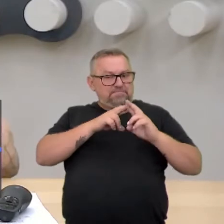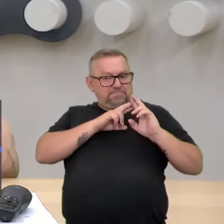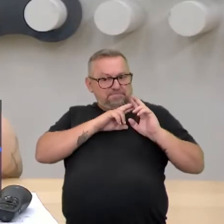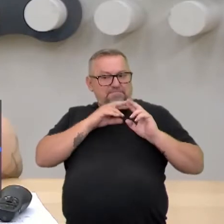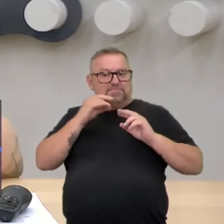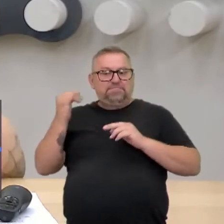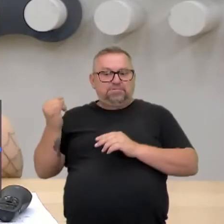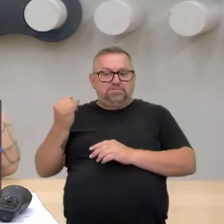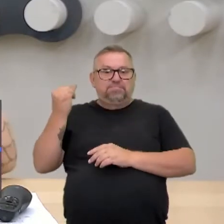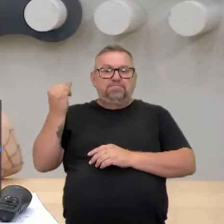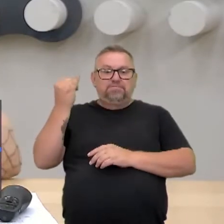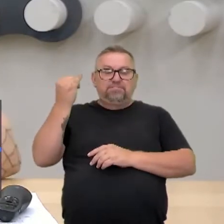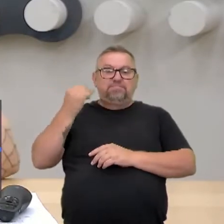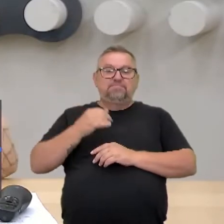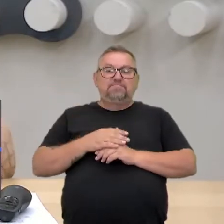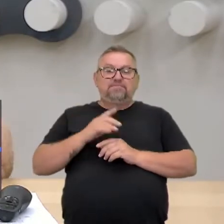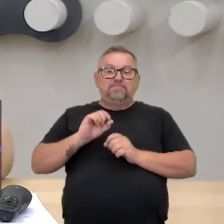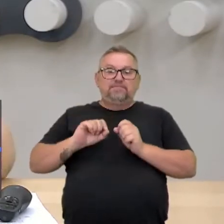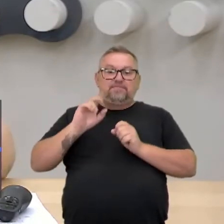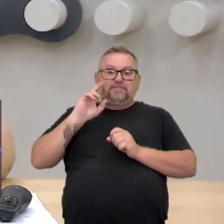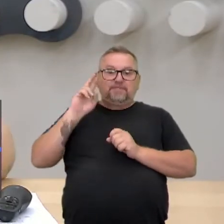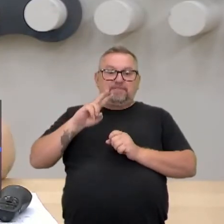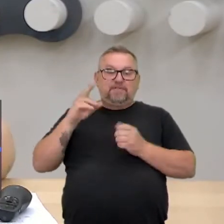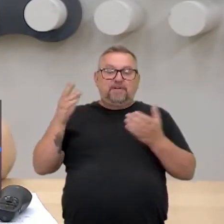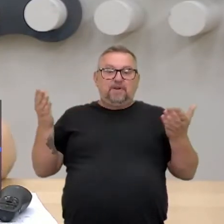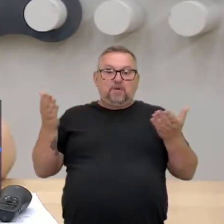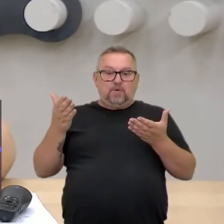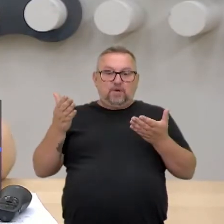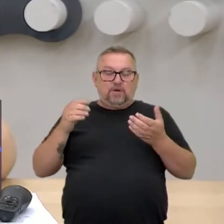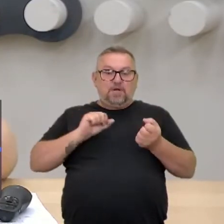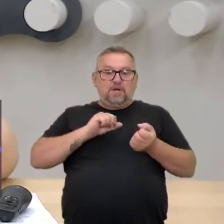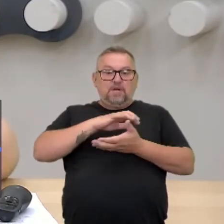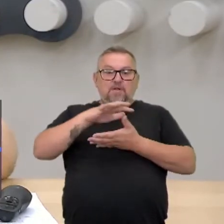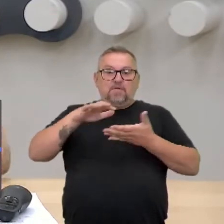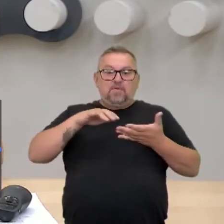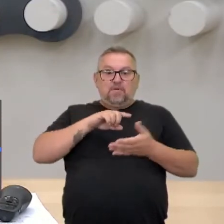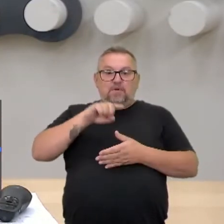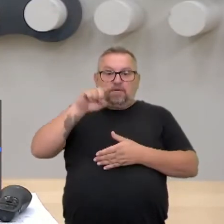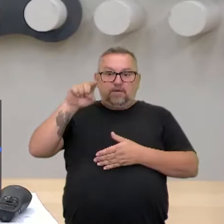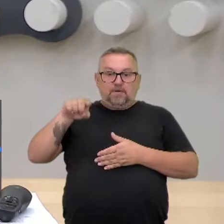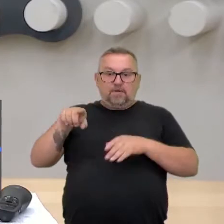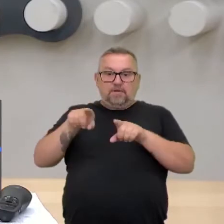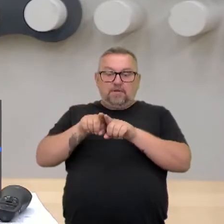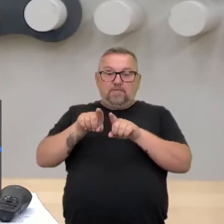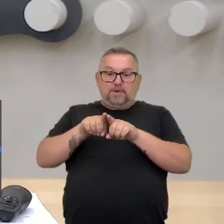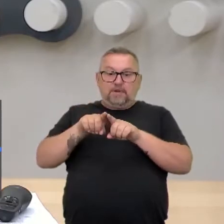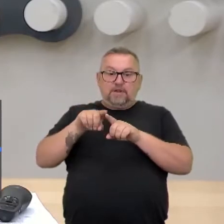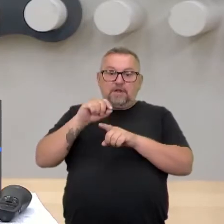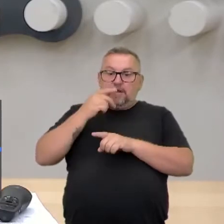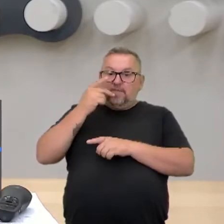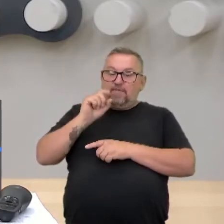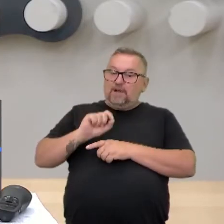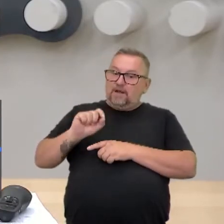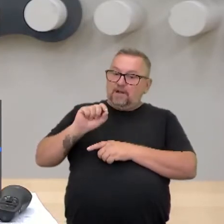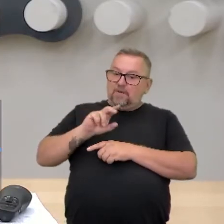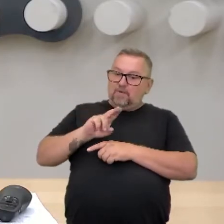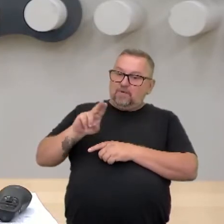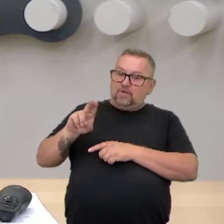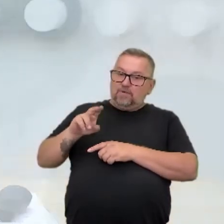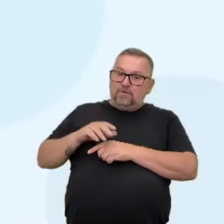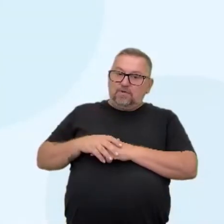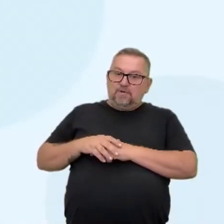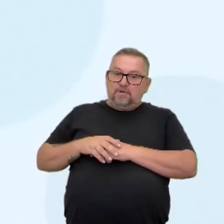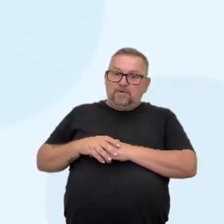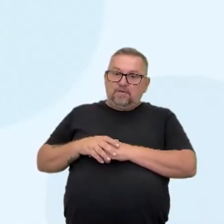importante nisso que a gente está designado de revolução científica e o autor que a gente vai conversar hoje